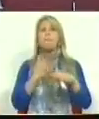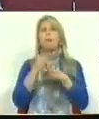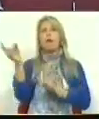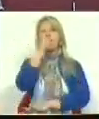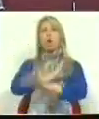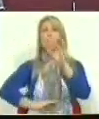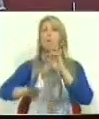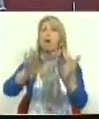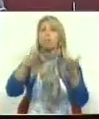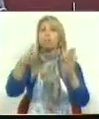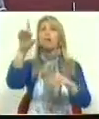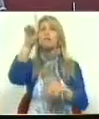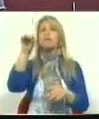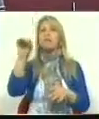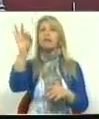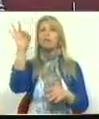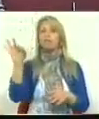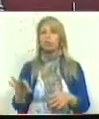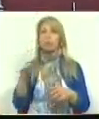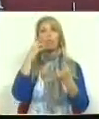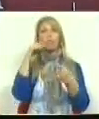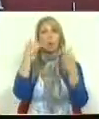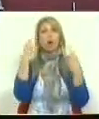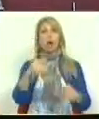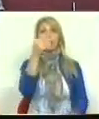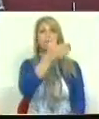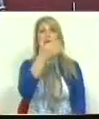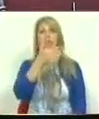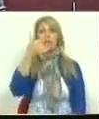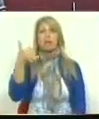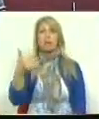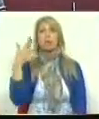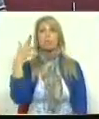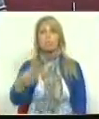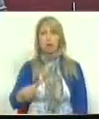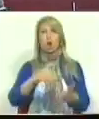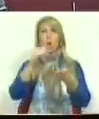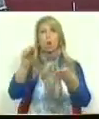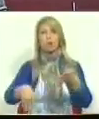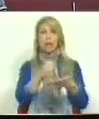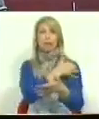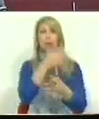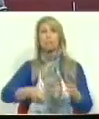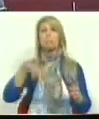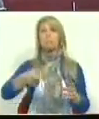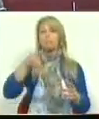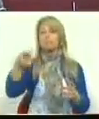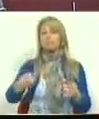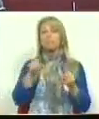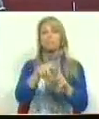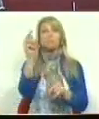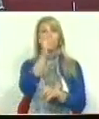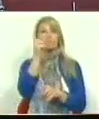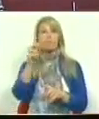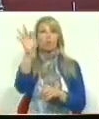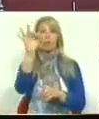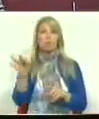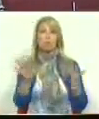60%. Mostram que há 772 mil contratos de arrendamento, dos quais 33%, cerca